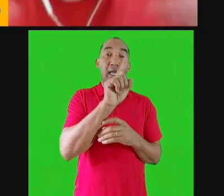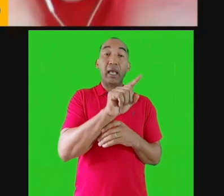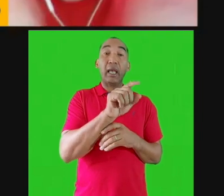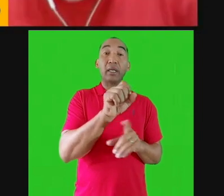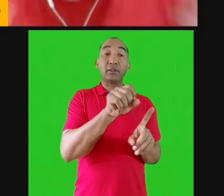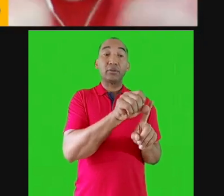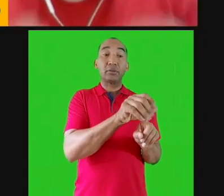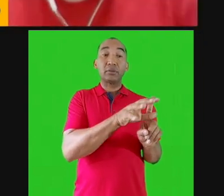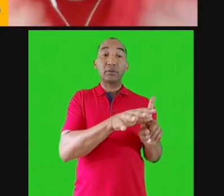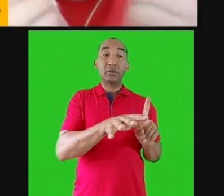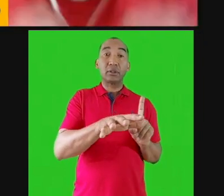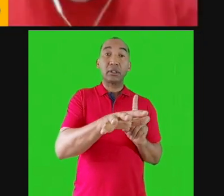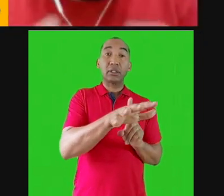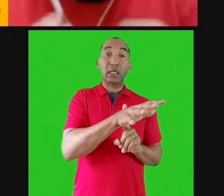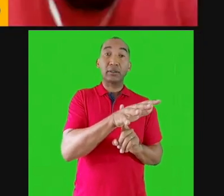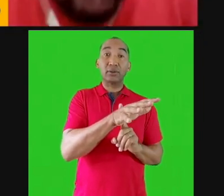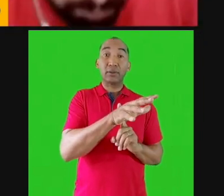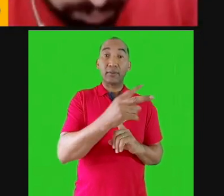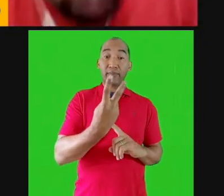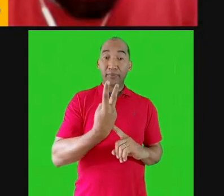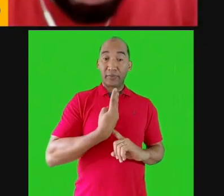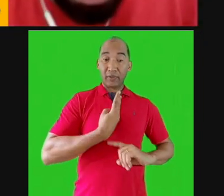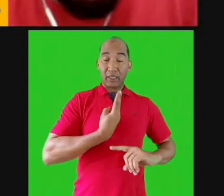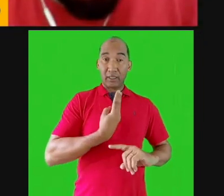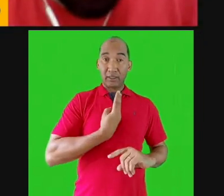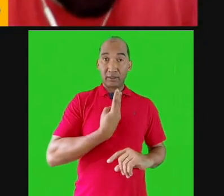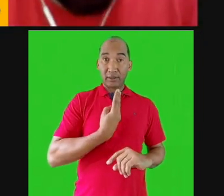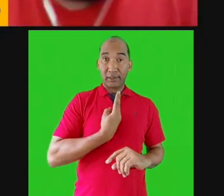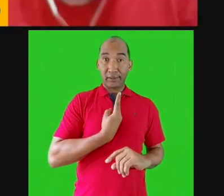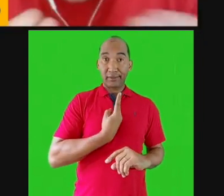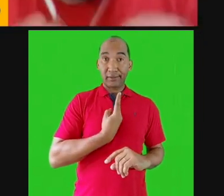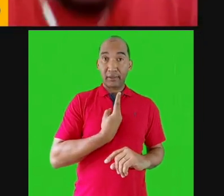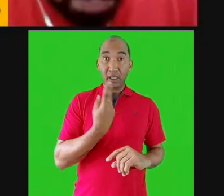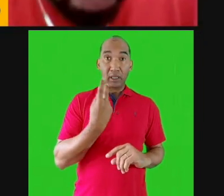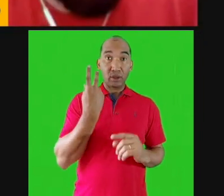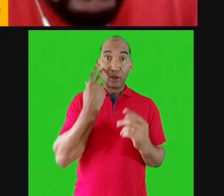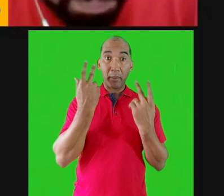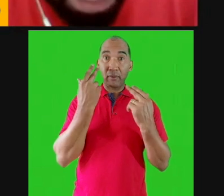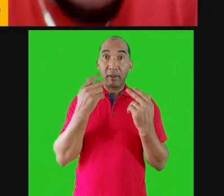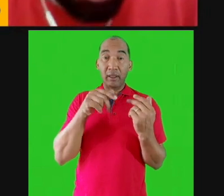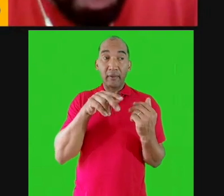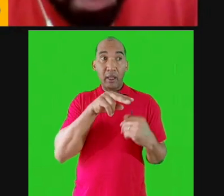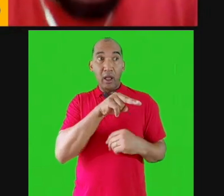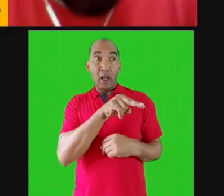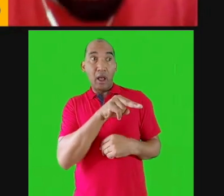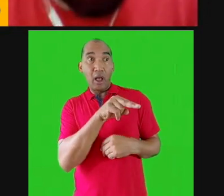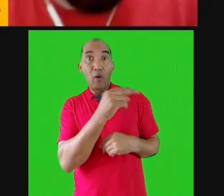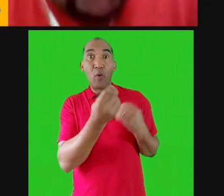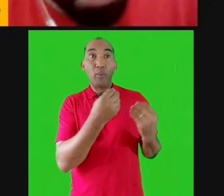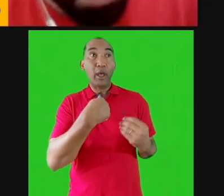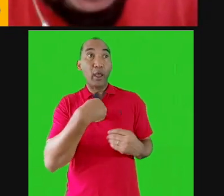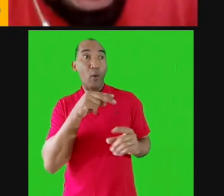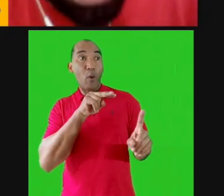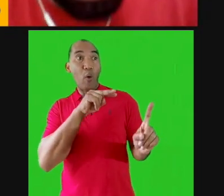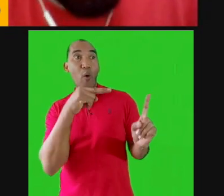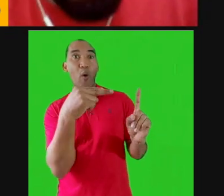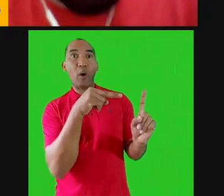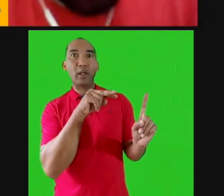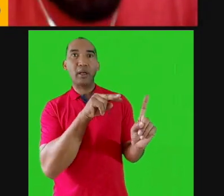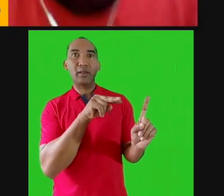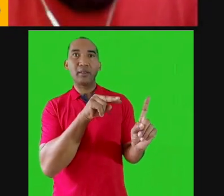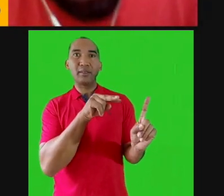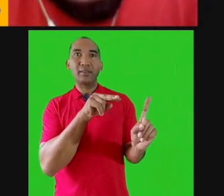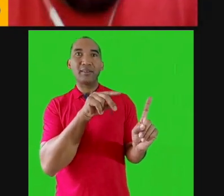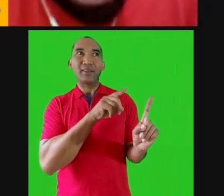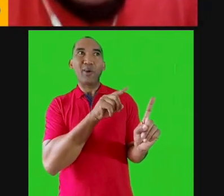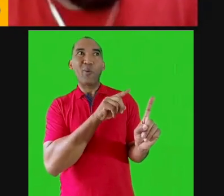era a sociedade cisnormativa que eu fui construído, então o processo era meu de professor, de como eu olharia para essas pessoas, e não a forma de